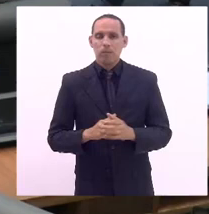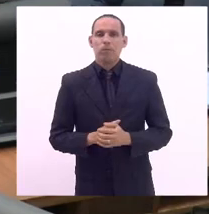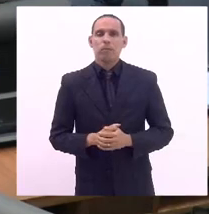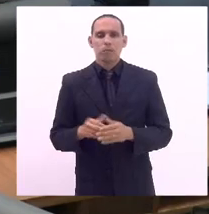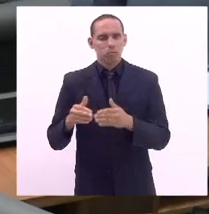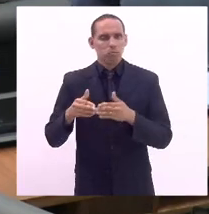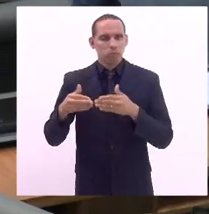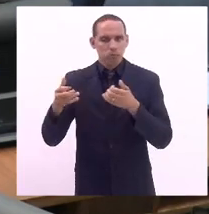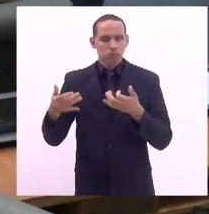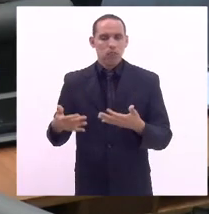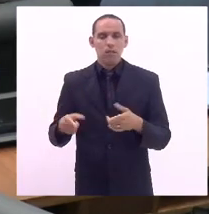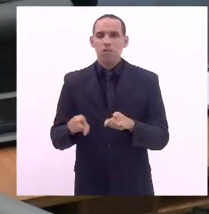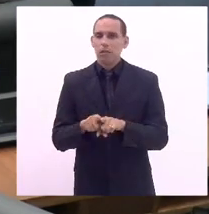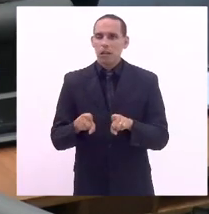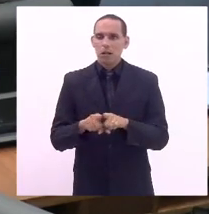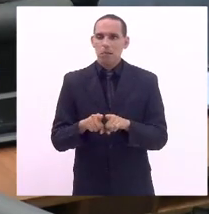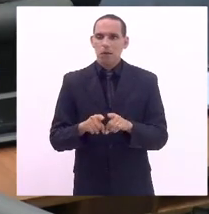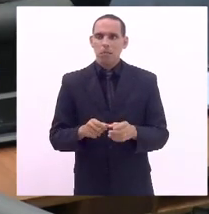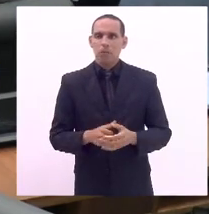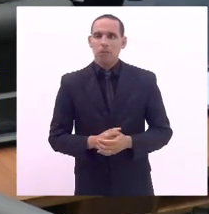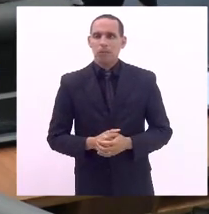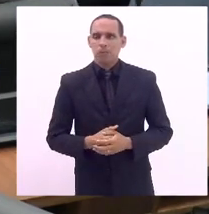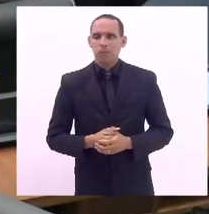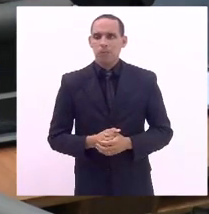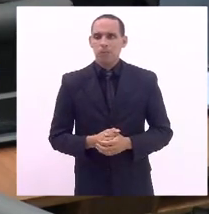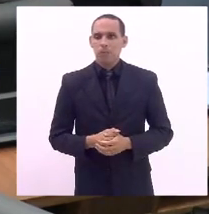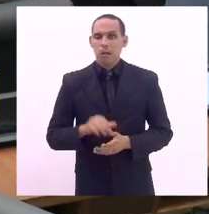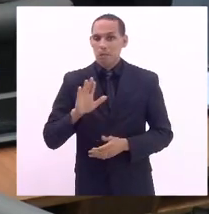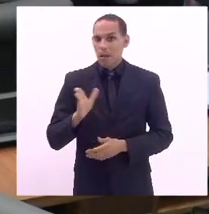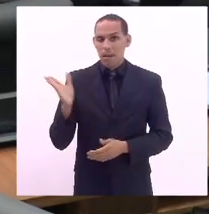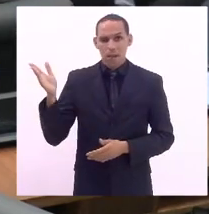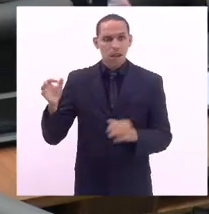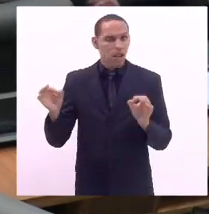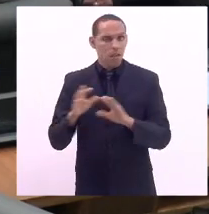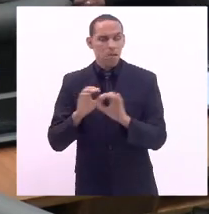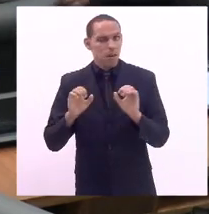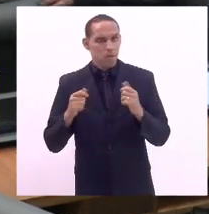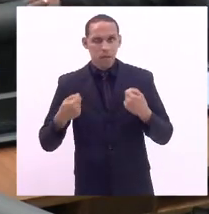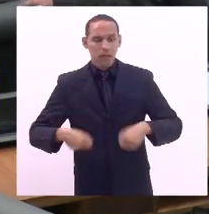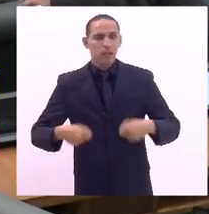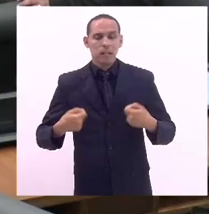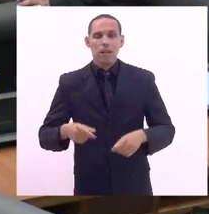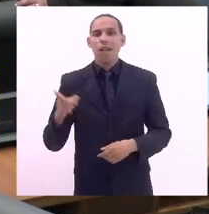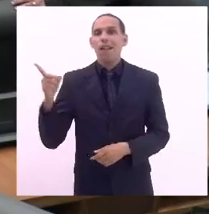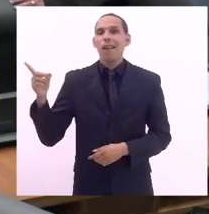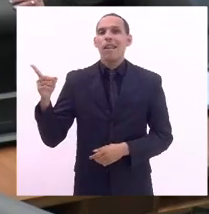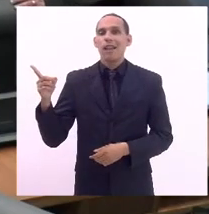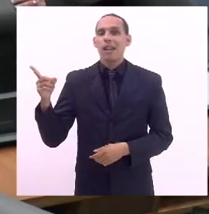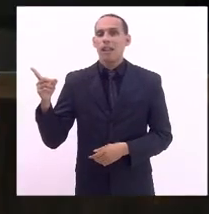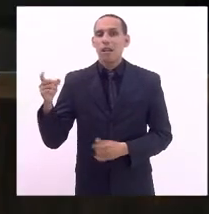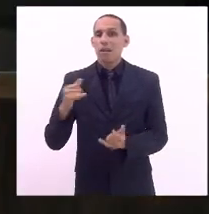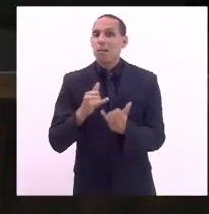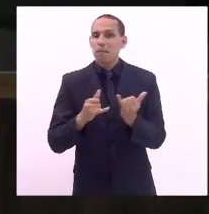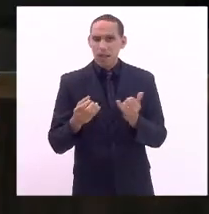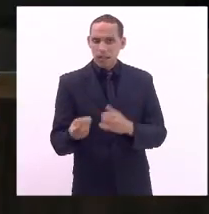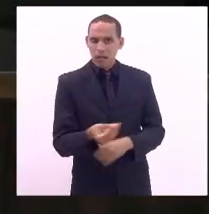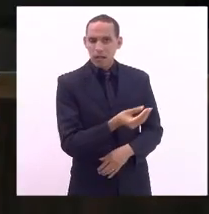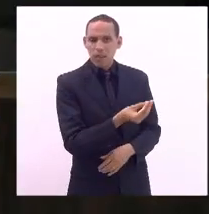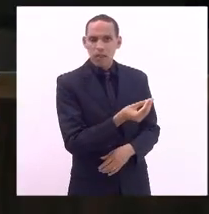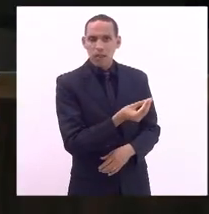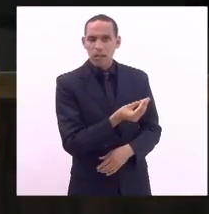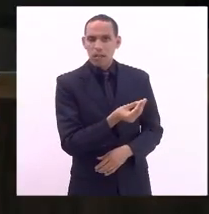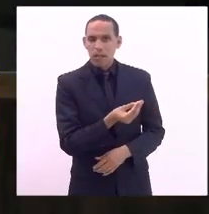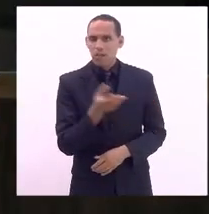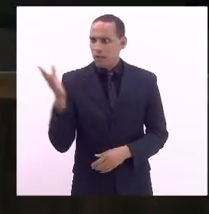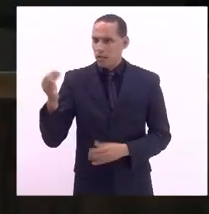questão de ordem e também para Vossa Excelência. Mas ele precisa concluir a fala dele, ele deu a parte?